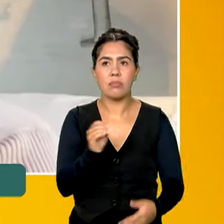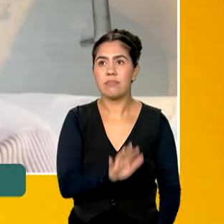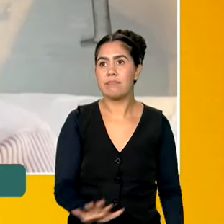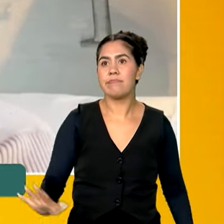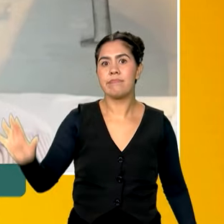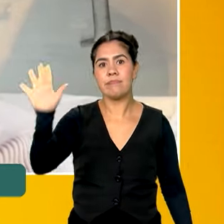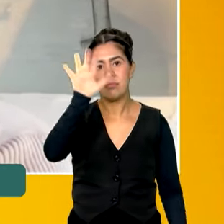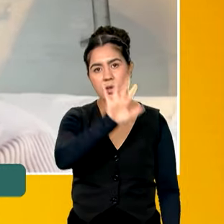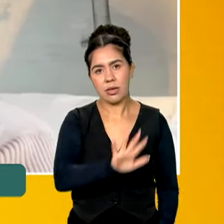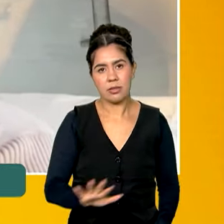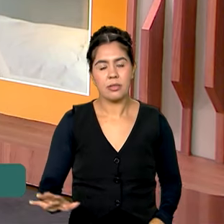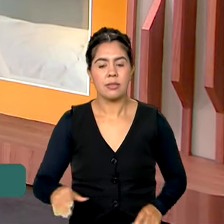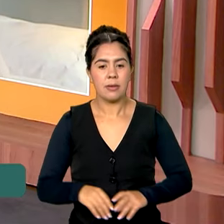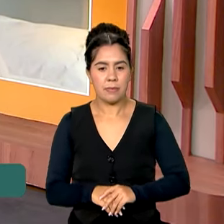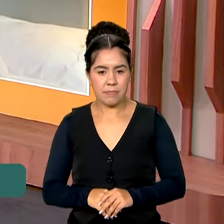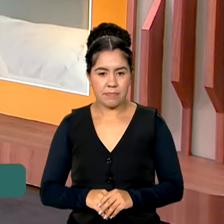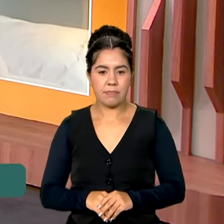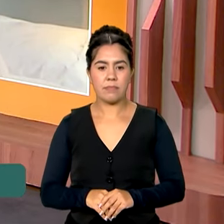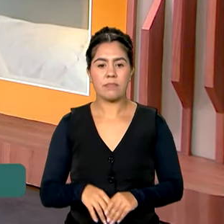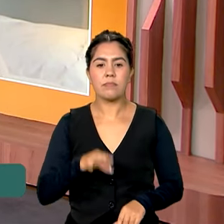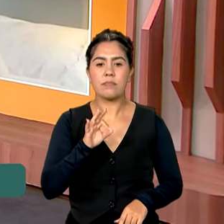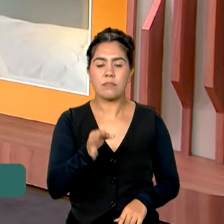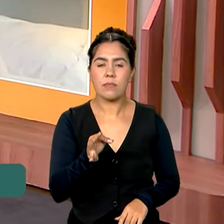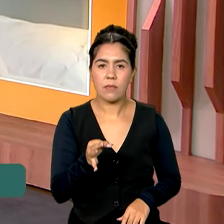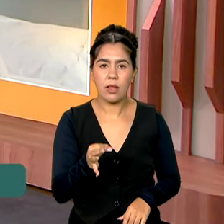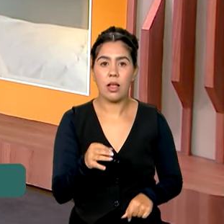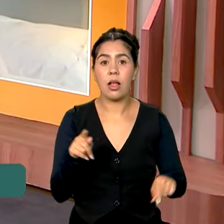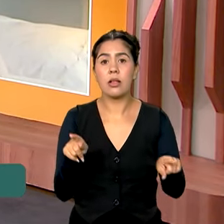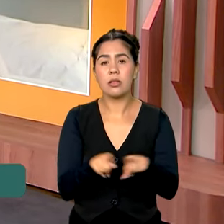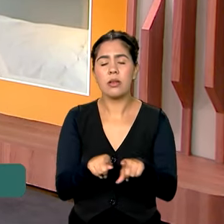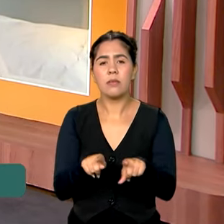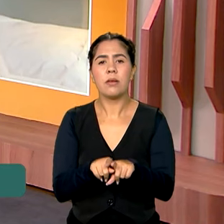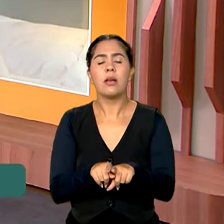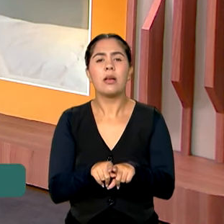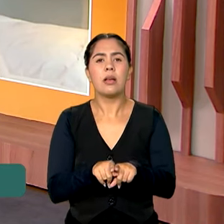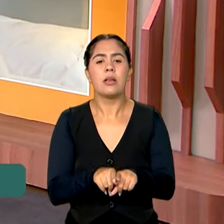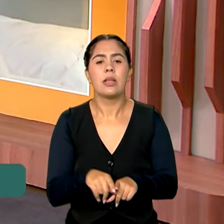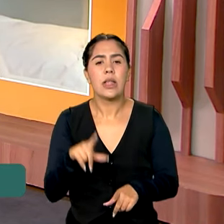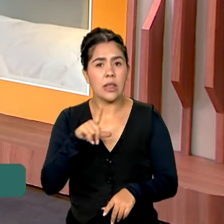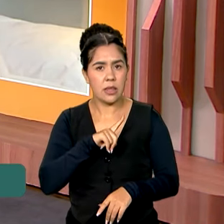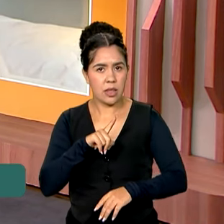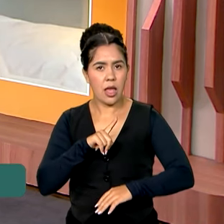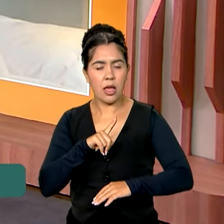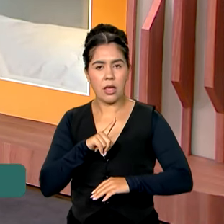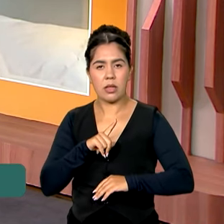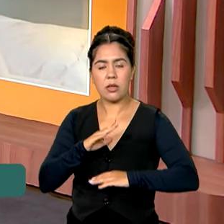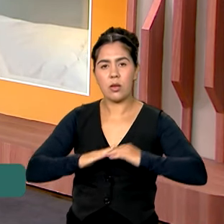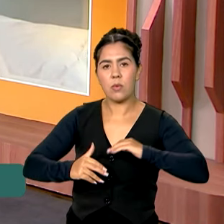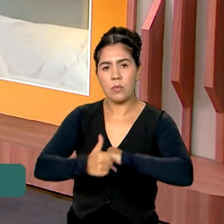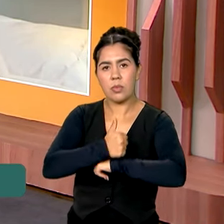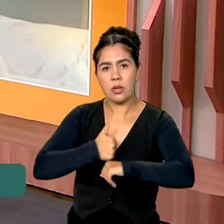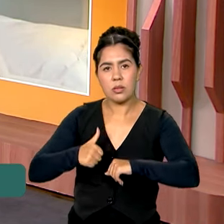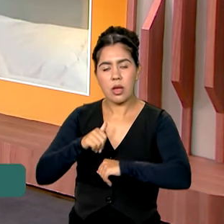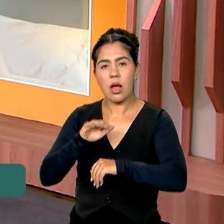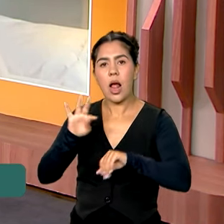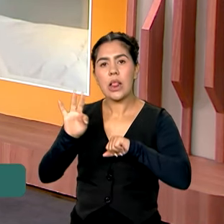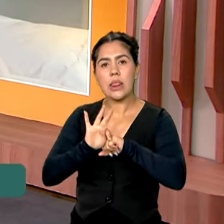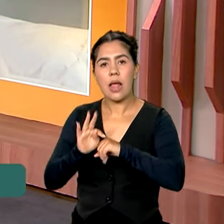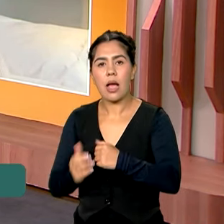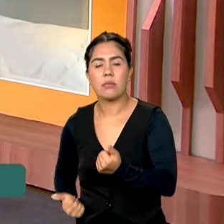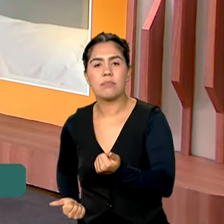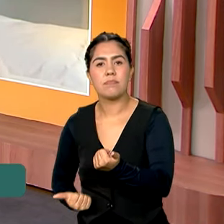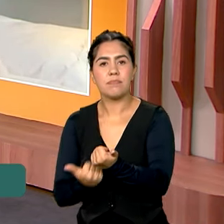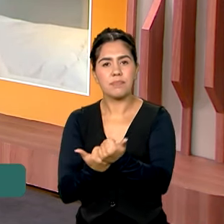Né? É verdade, é de suma importância. Agora, também tem aí um apoio técnico que o Arquivo Nacional está fazendo. Explica para a